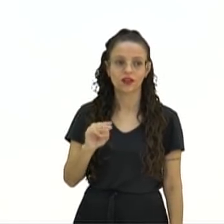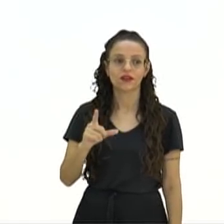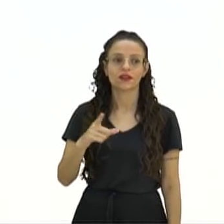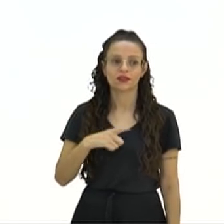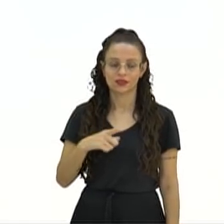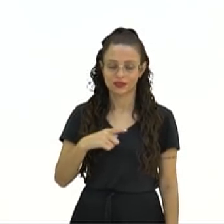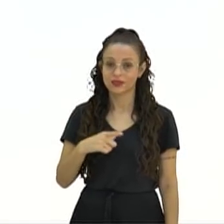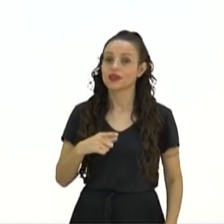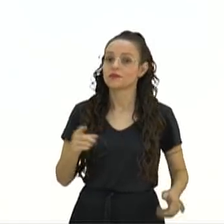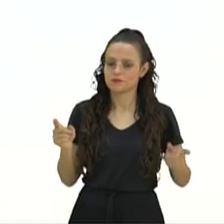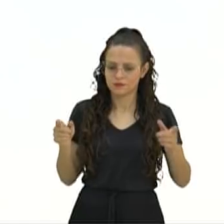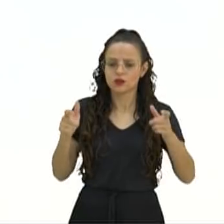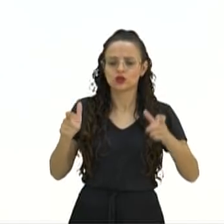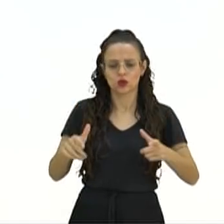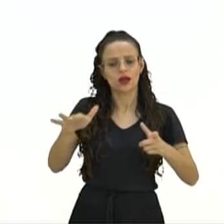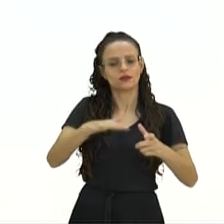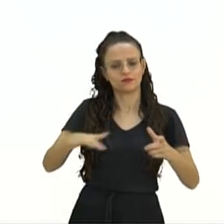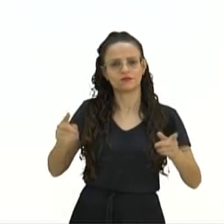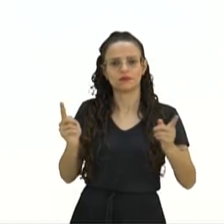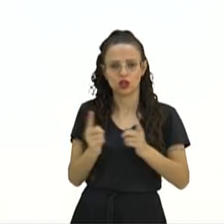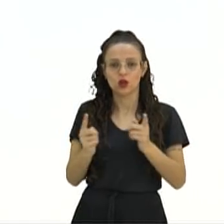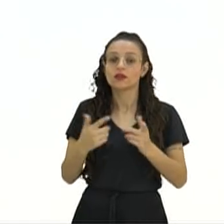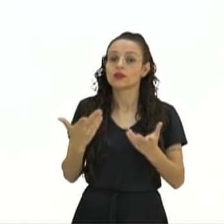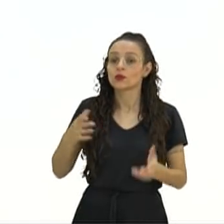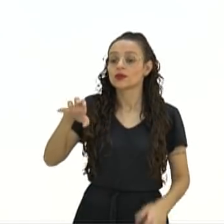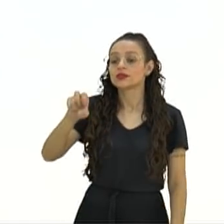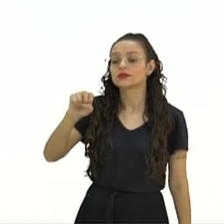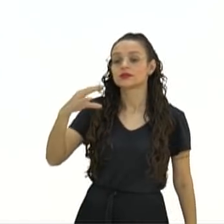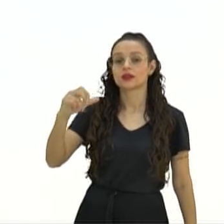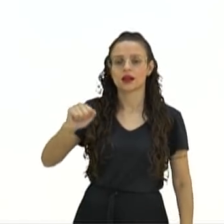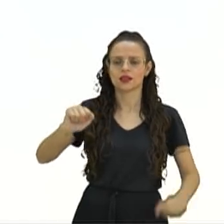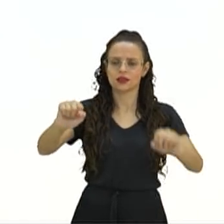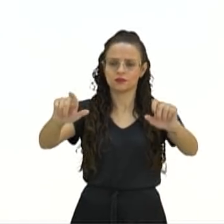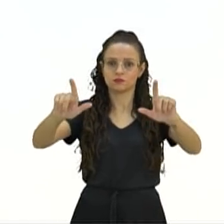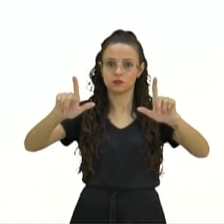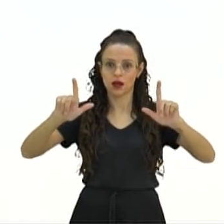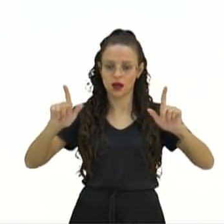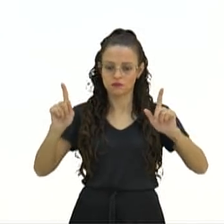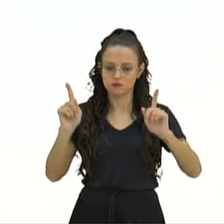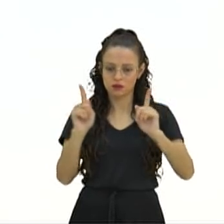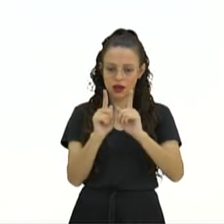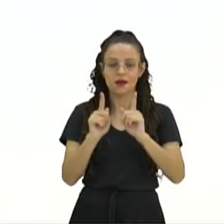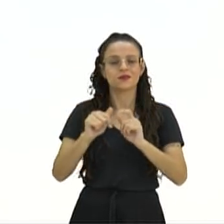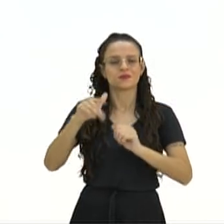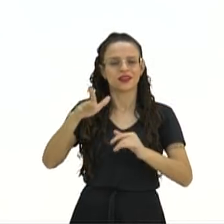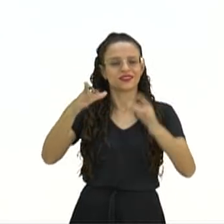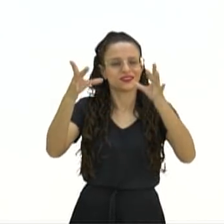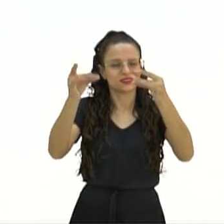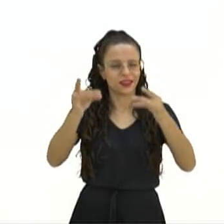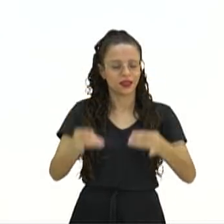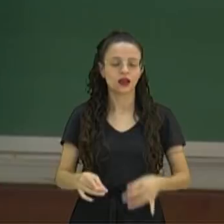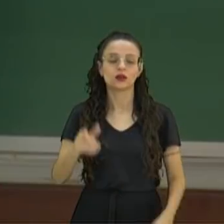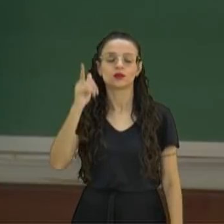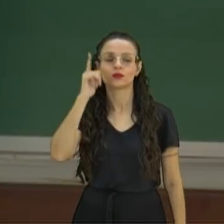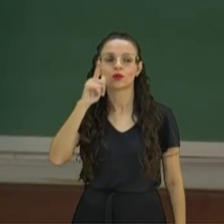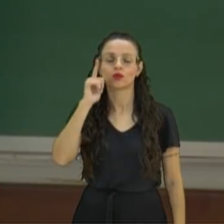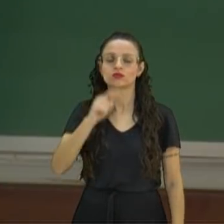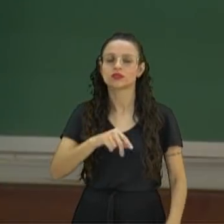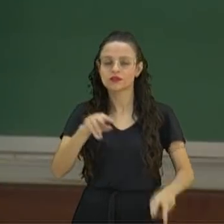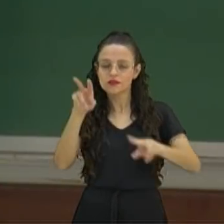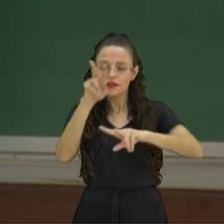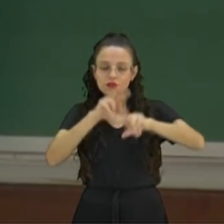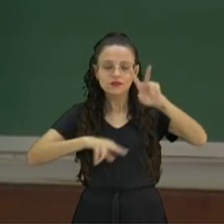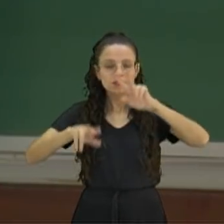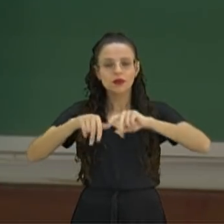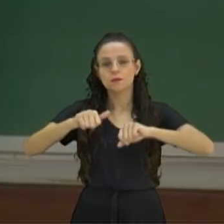denominador menor e uma escala, portanto, maior, com mais detalhes, eu consigo enxergar mais